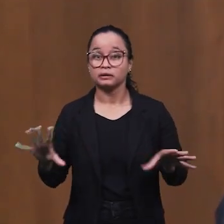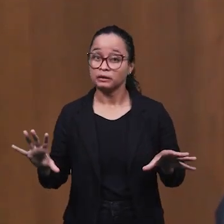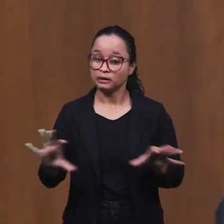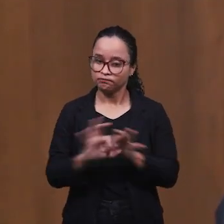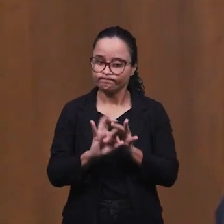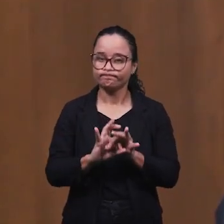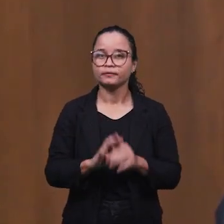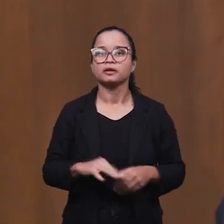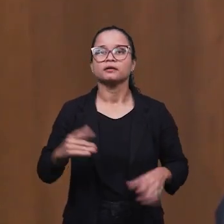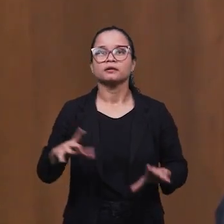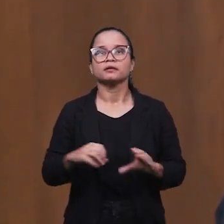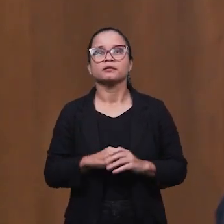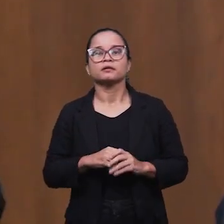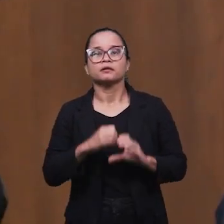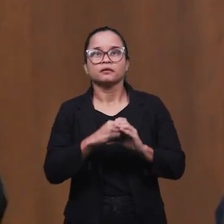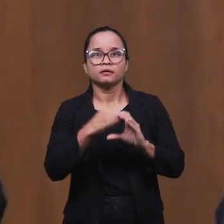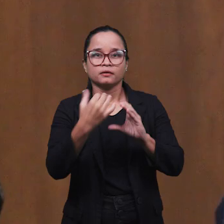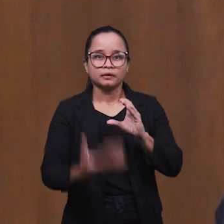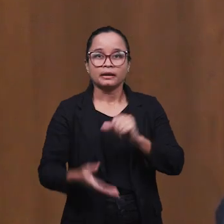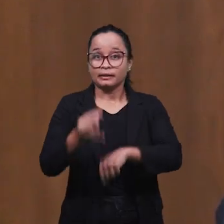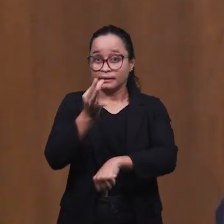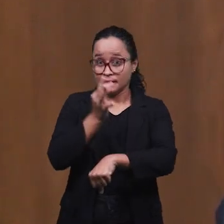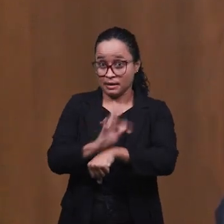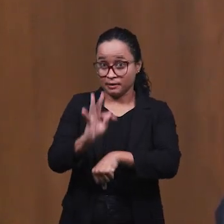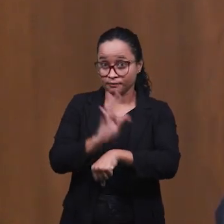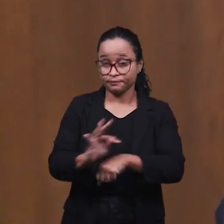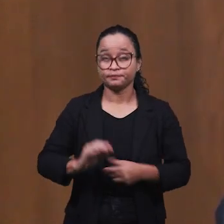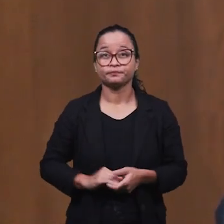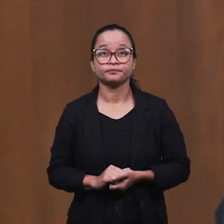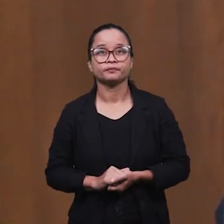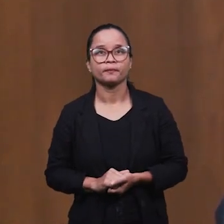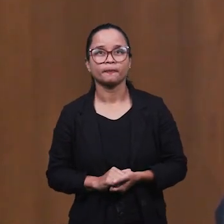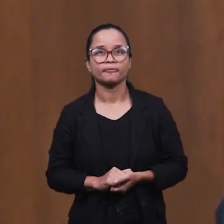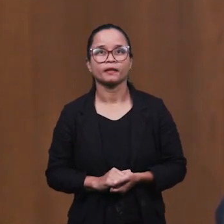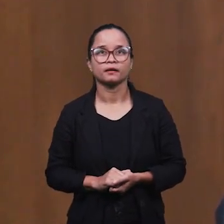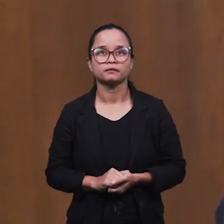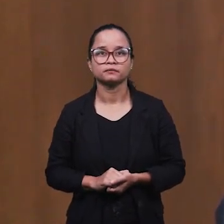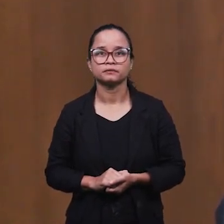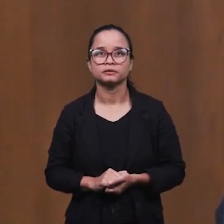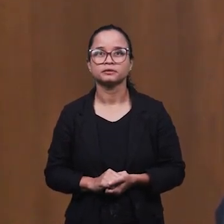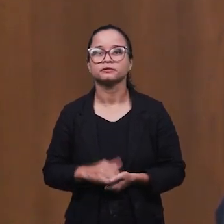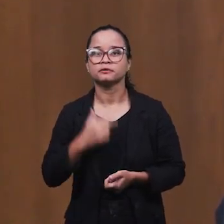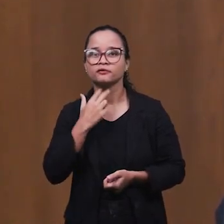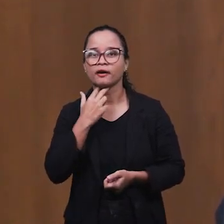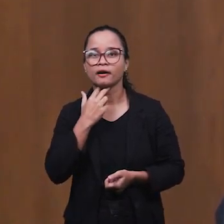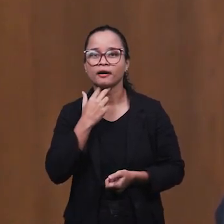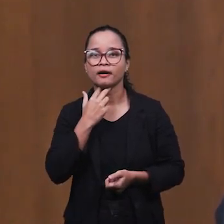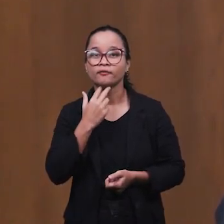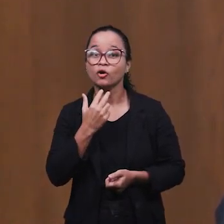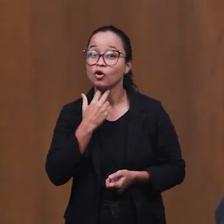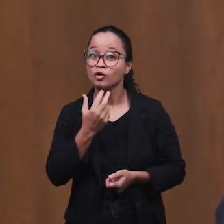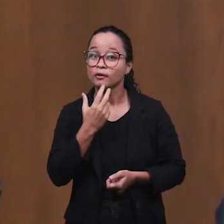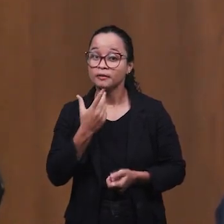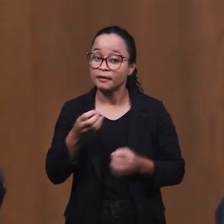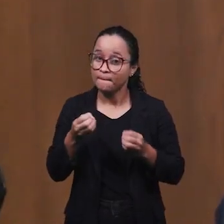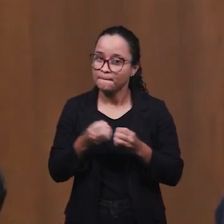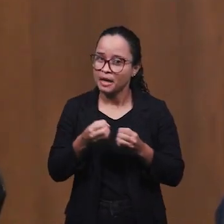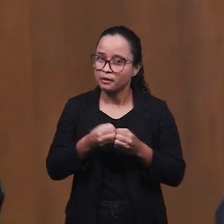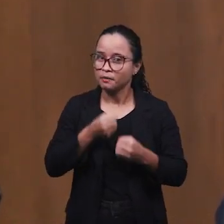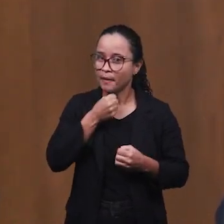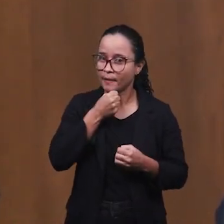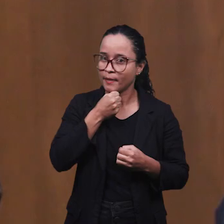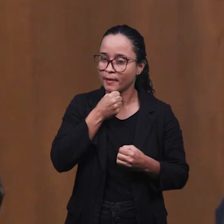sempre que for gravar um vídeo, aí já é um aspecto mais técnico, né? Não deixar assim, a voz muito longe, e